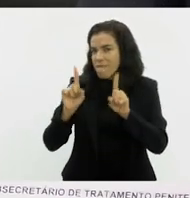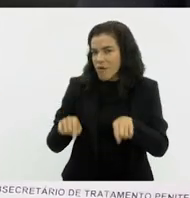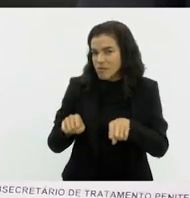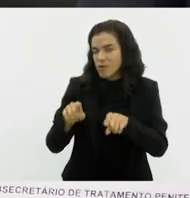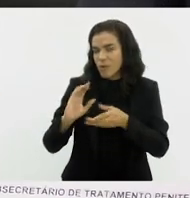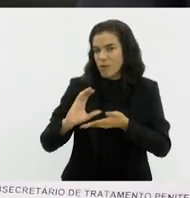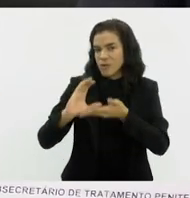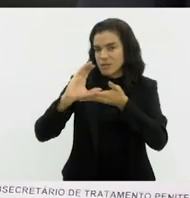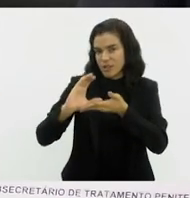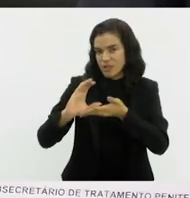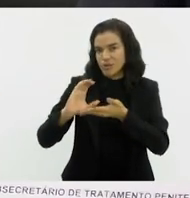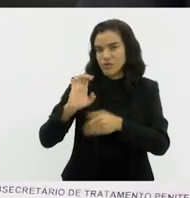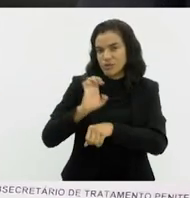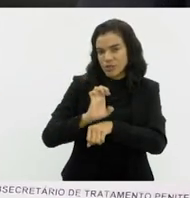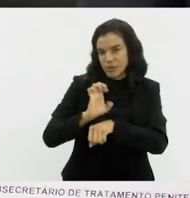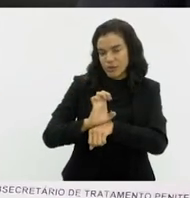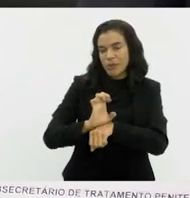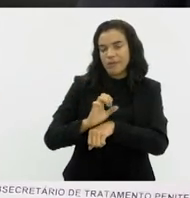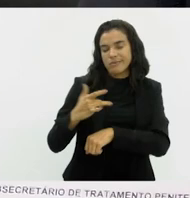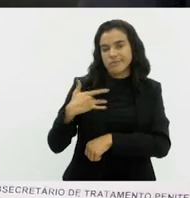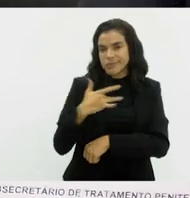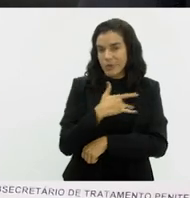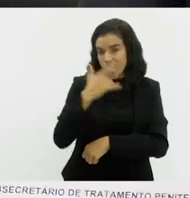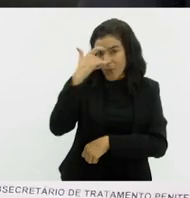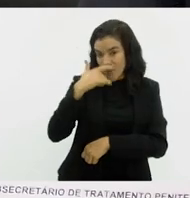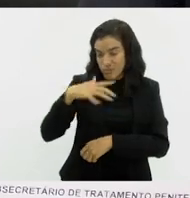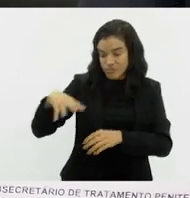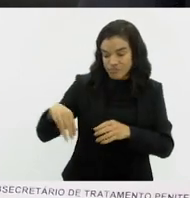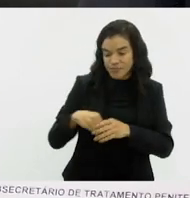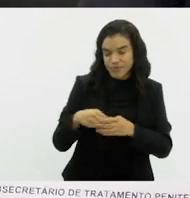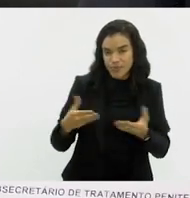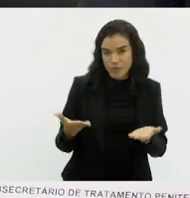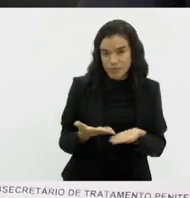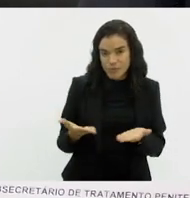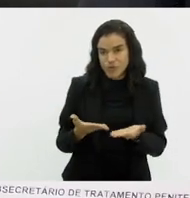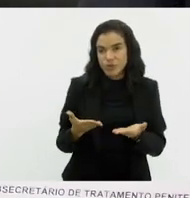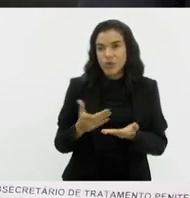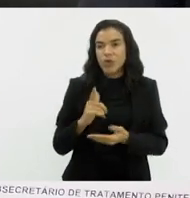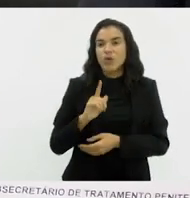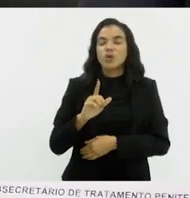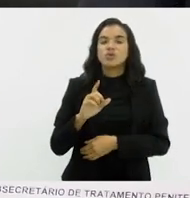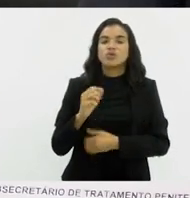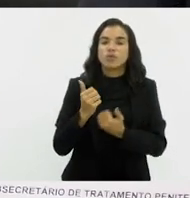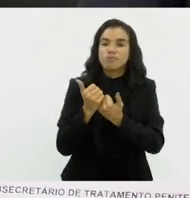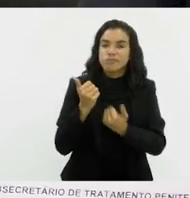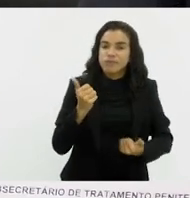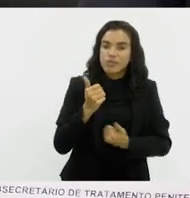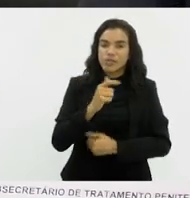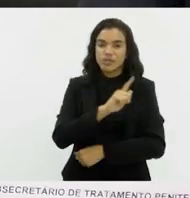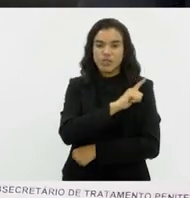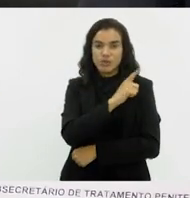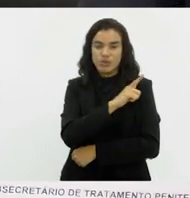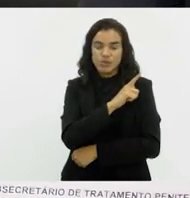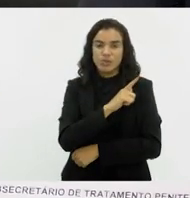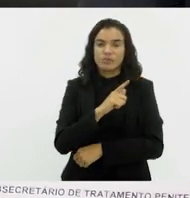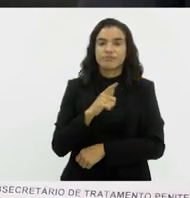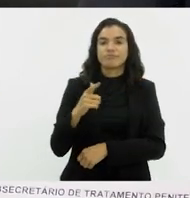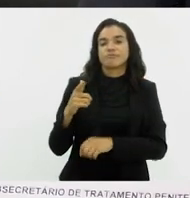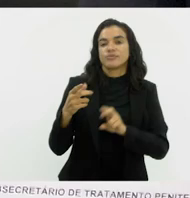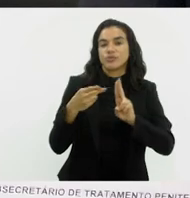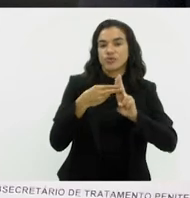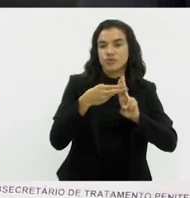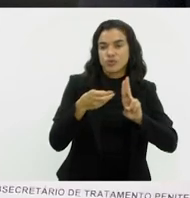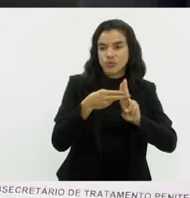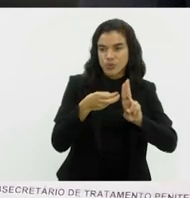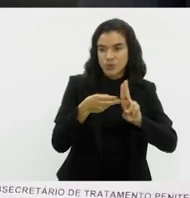Conselho Estadual de Saúde, eu me sinto, estou hoje, né, cogestor da política de saúde do SUS.